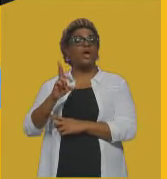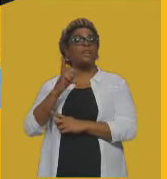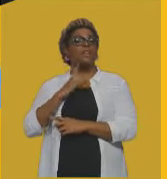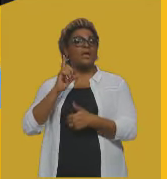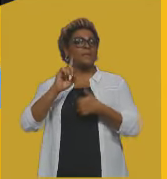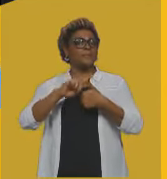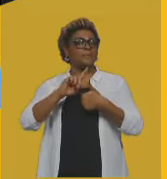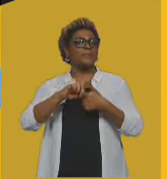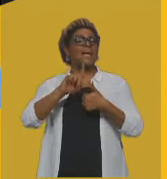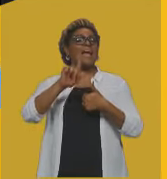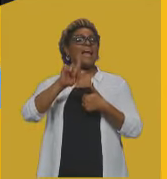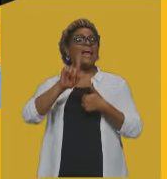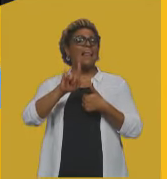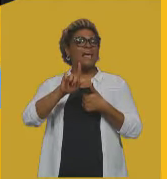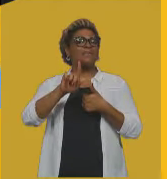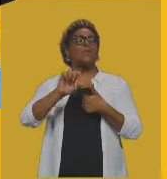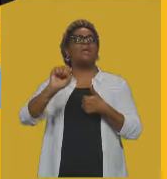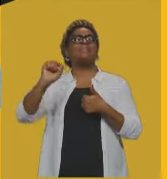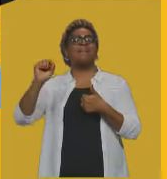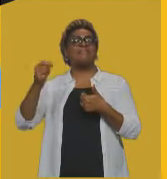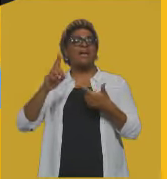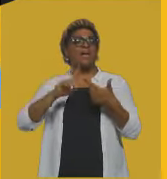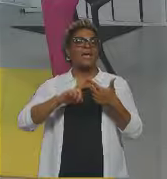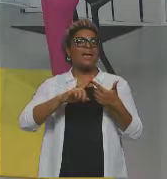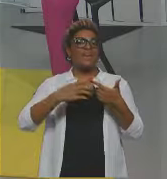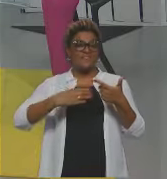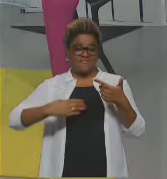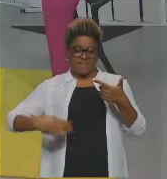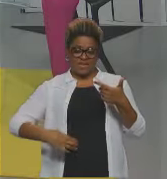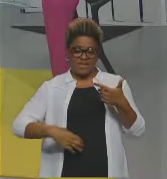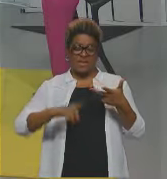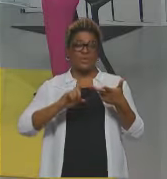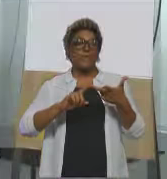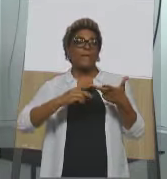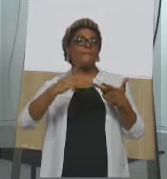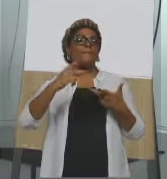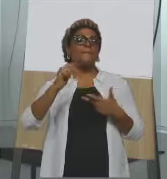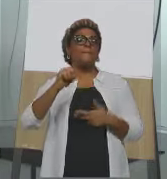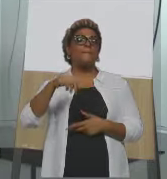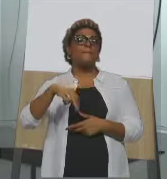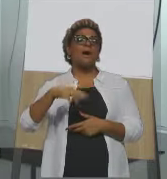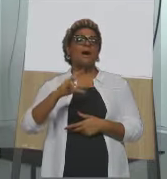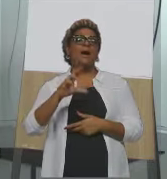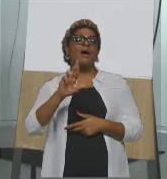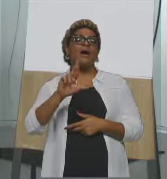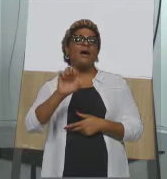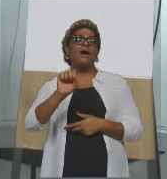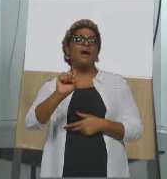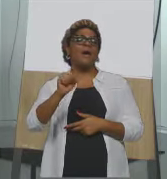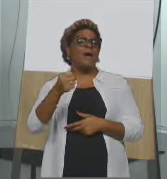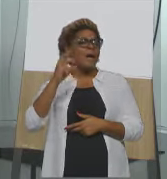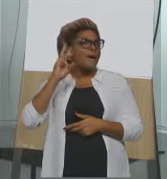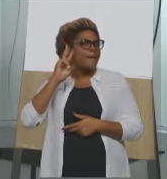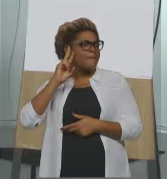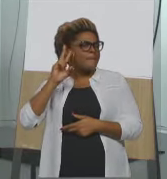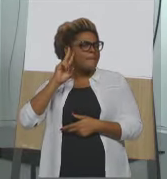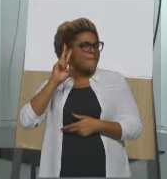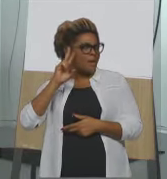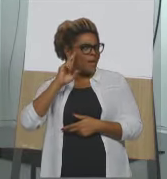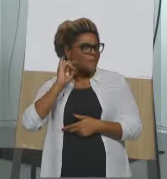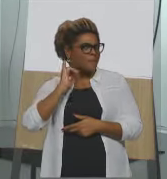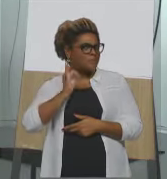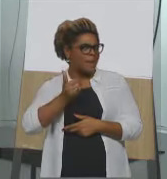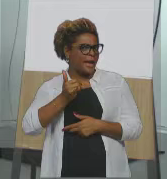salivares, fígado e pâncreas. Então vamos pensar aí, na digestão ocorre a mastigação, que